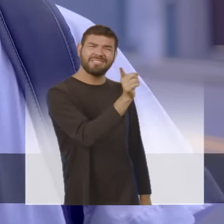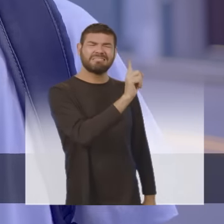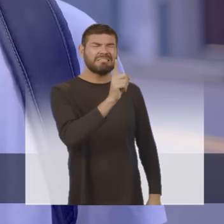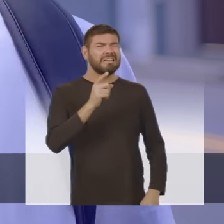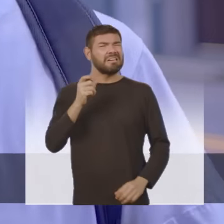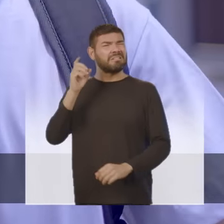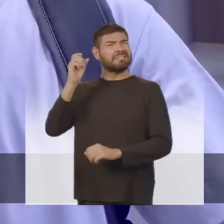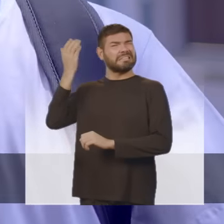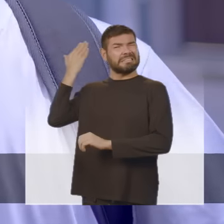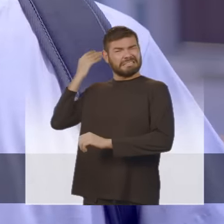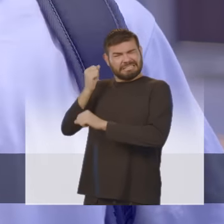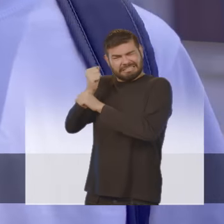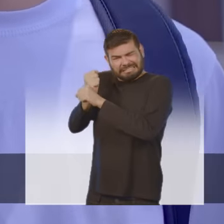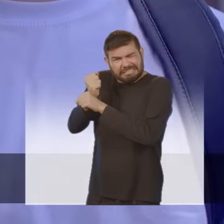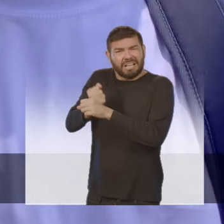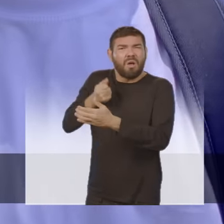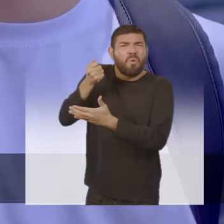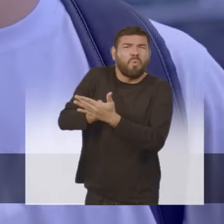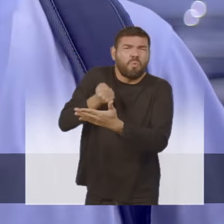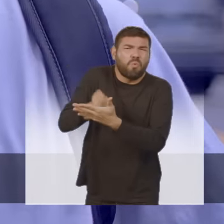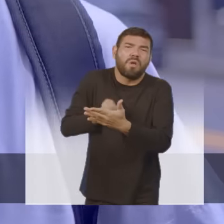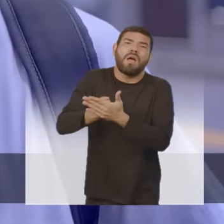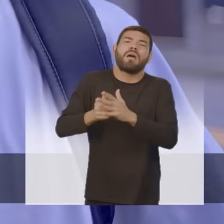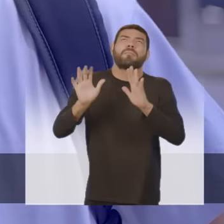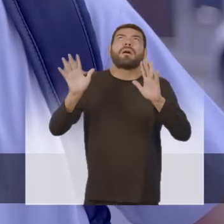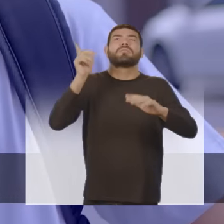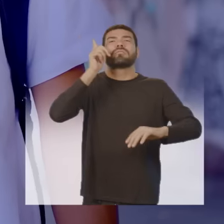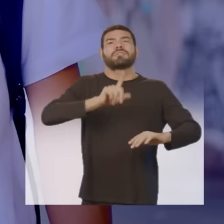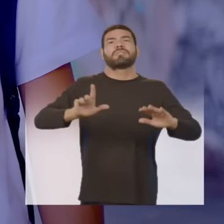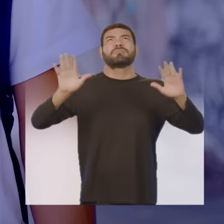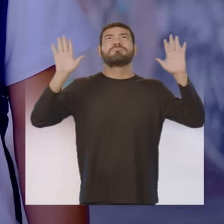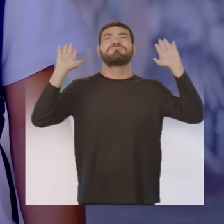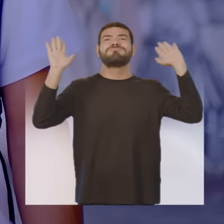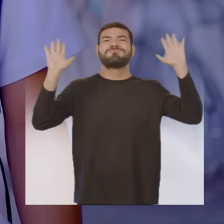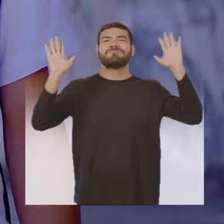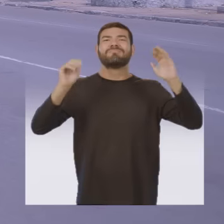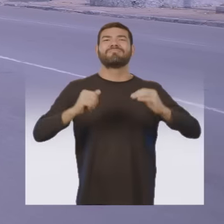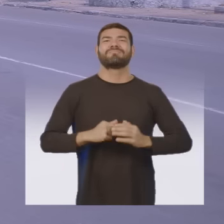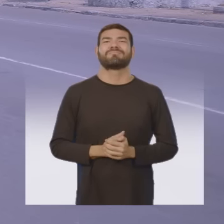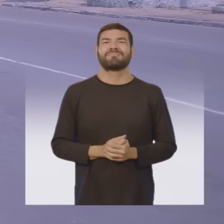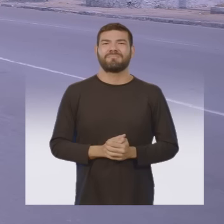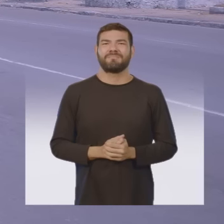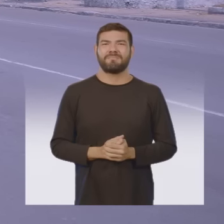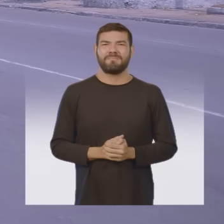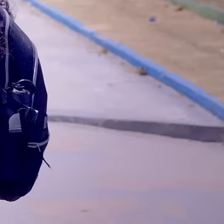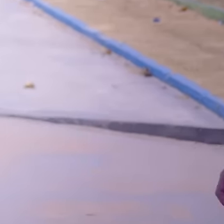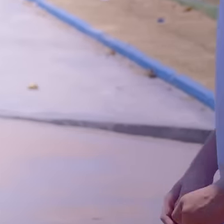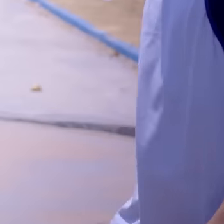não foi fácil. Foram décadas de luta, mas o que era sonho tornou-se realidade.